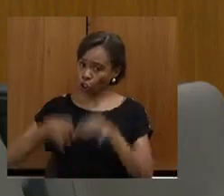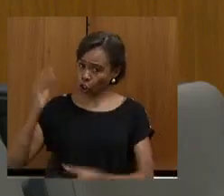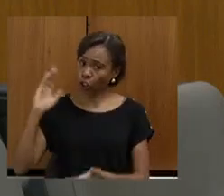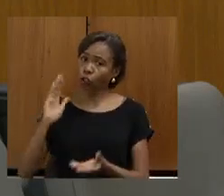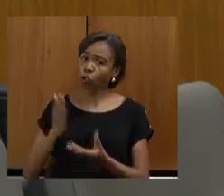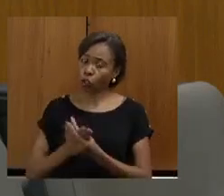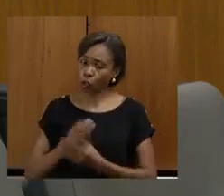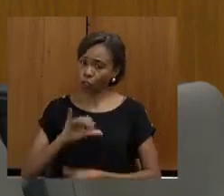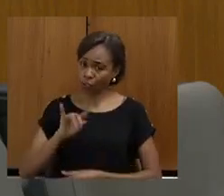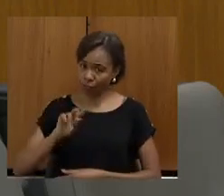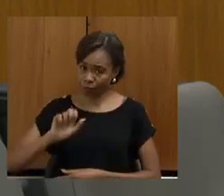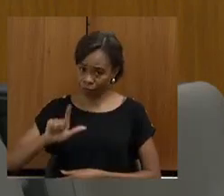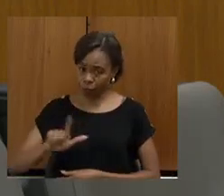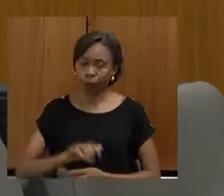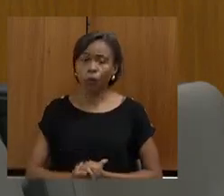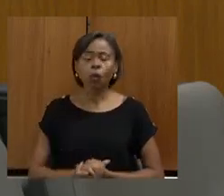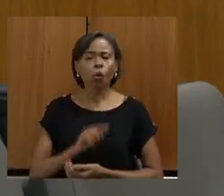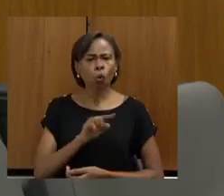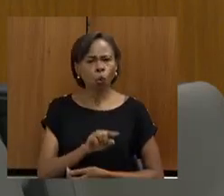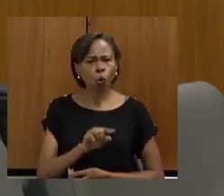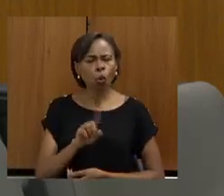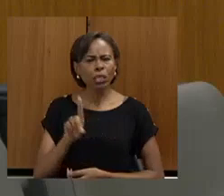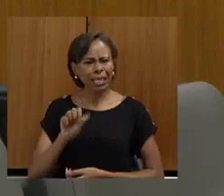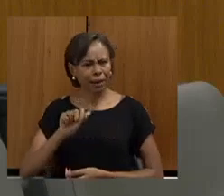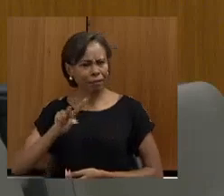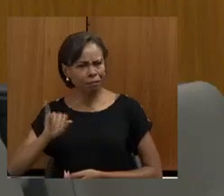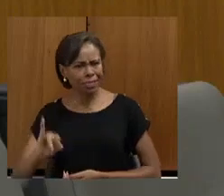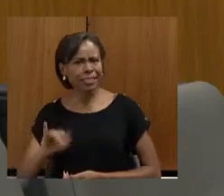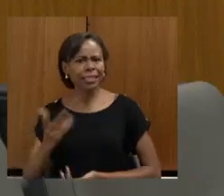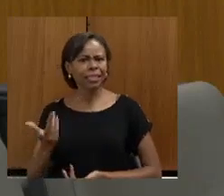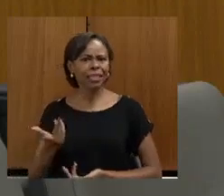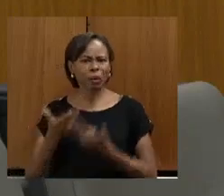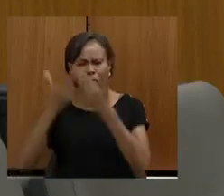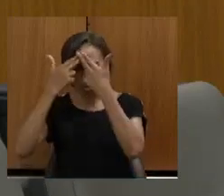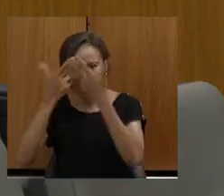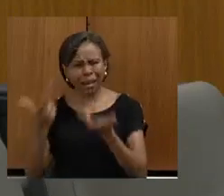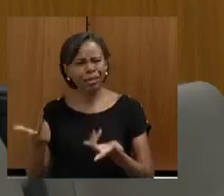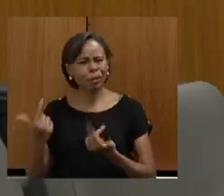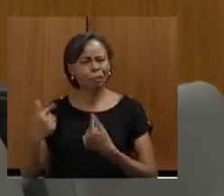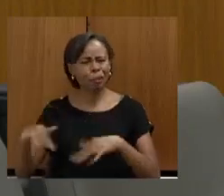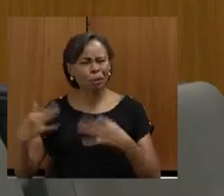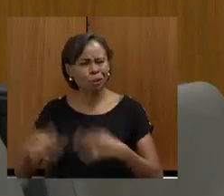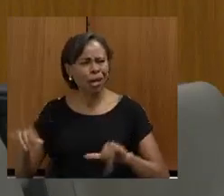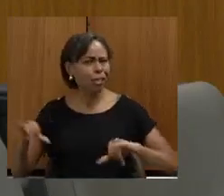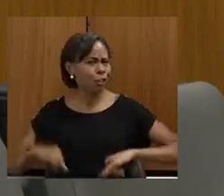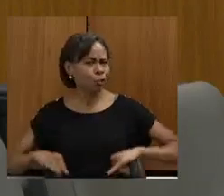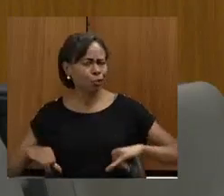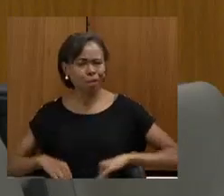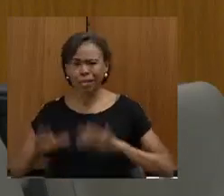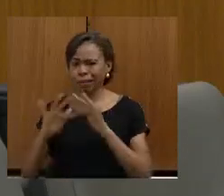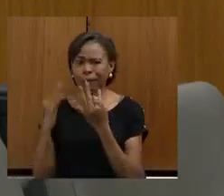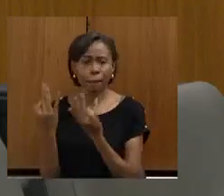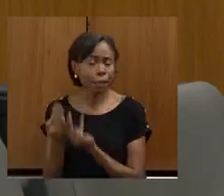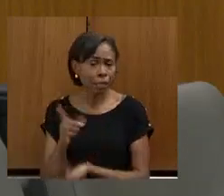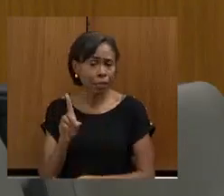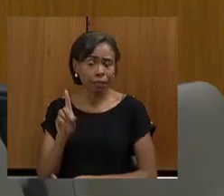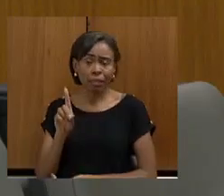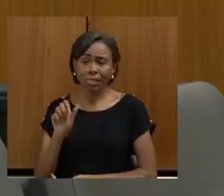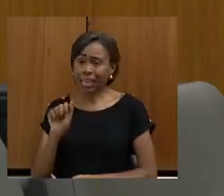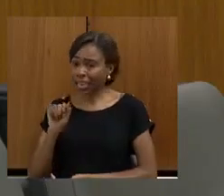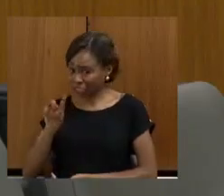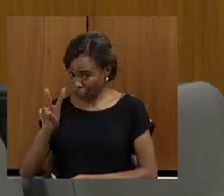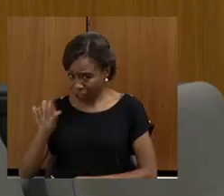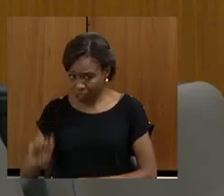sofridos pelo menor Davi, pela Diva, por toda a família, infelizmente, ocorreram e